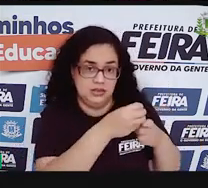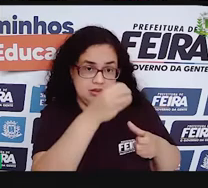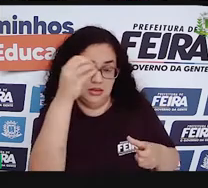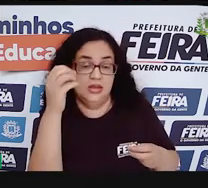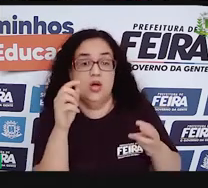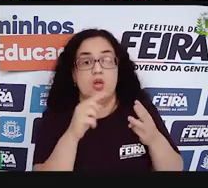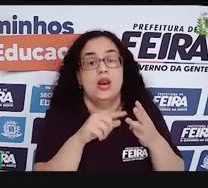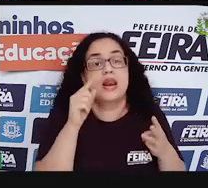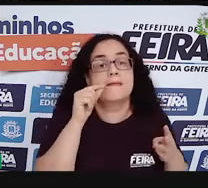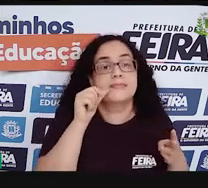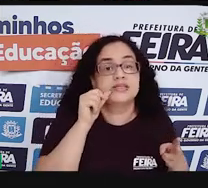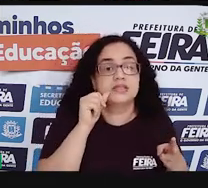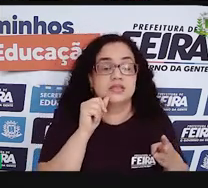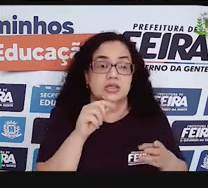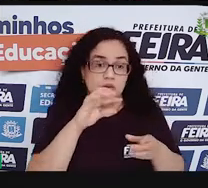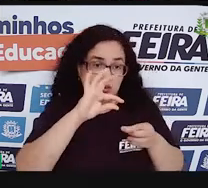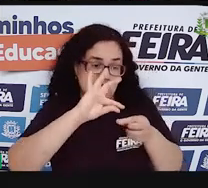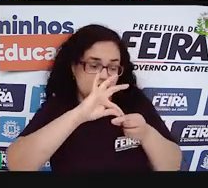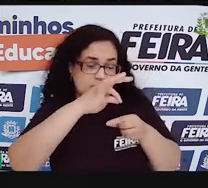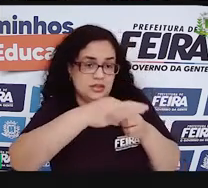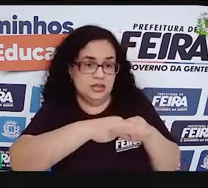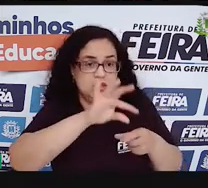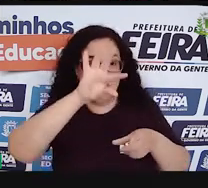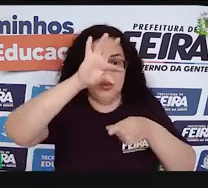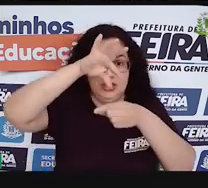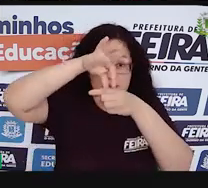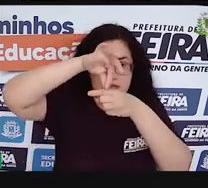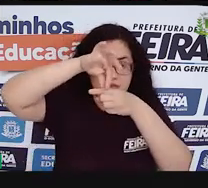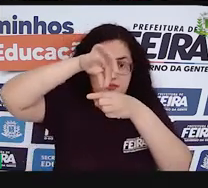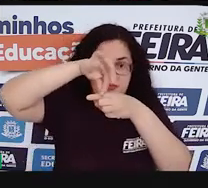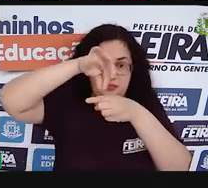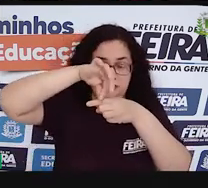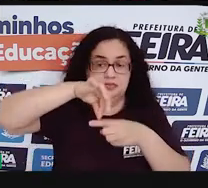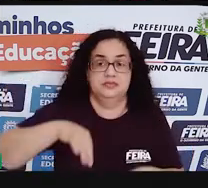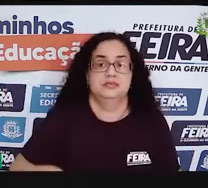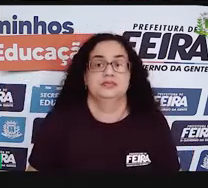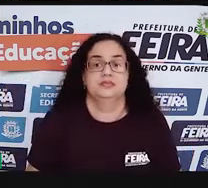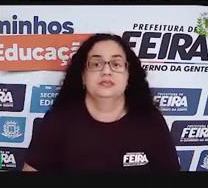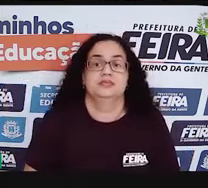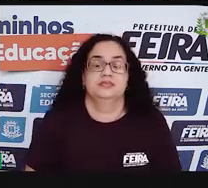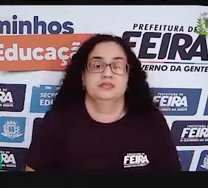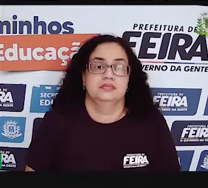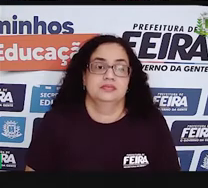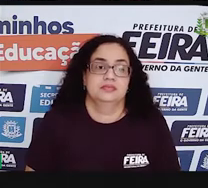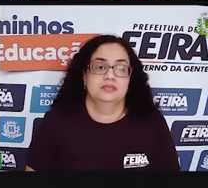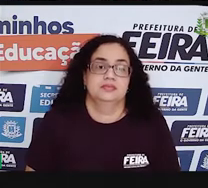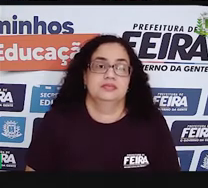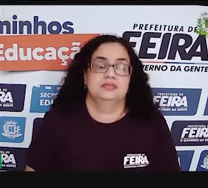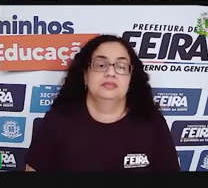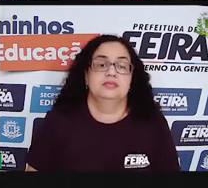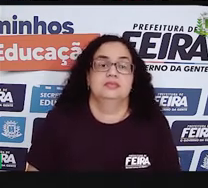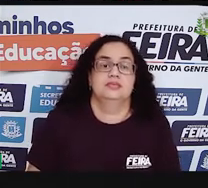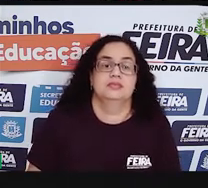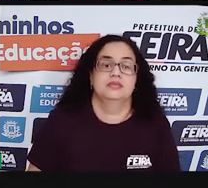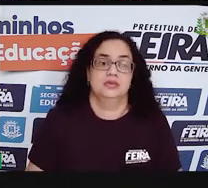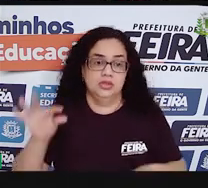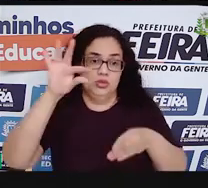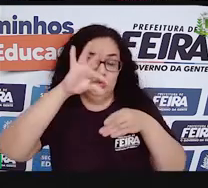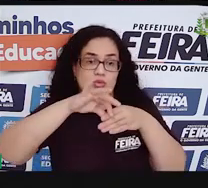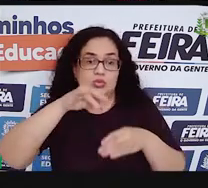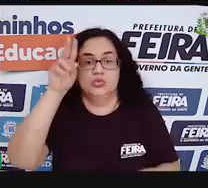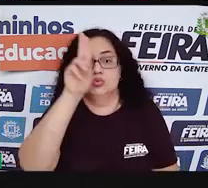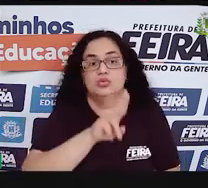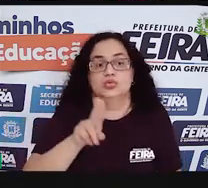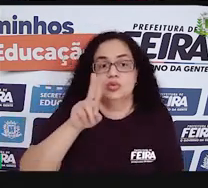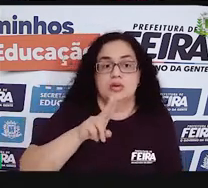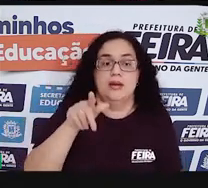mangueira, um lápis comum de madeira e também um clipe de metal, aquele clipe, né, que é utilizado para